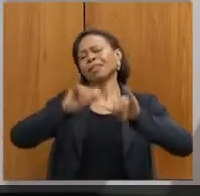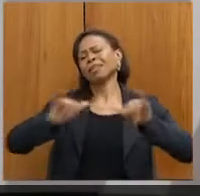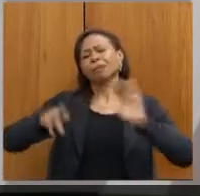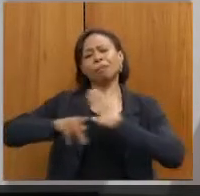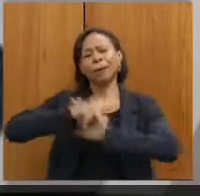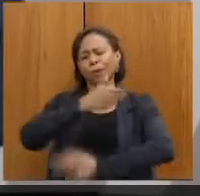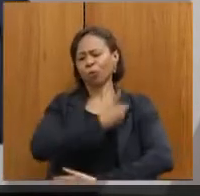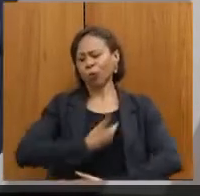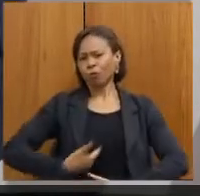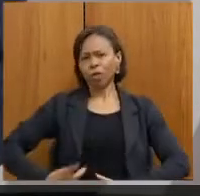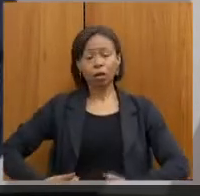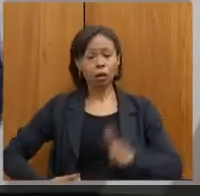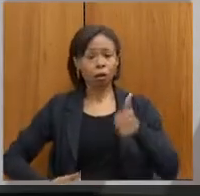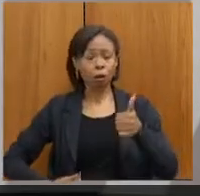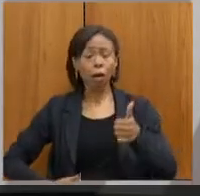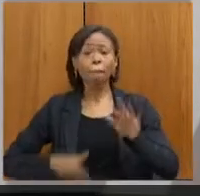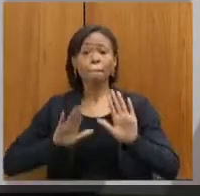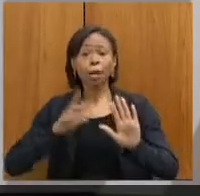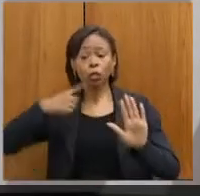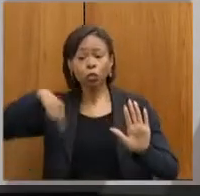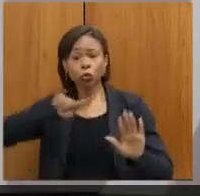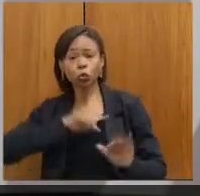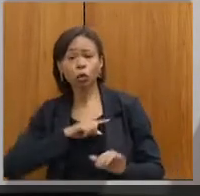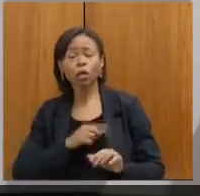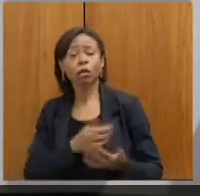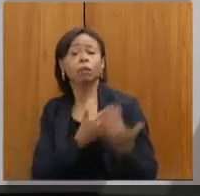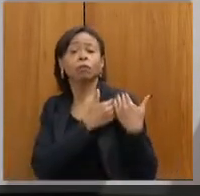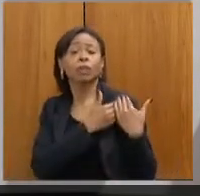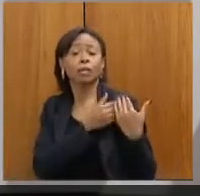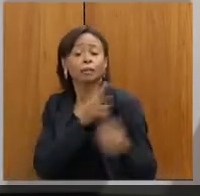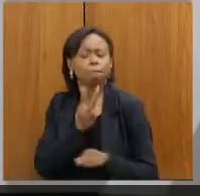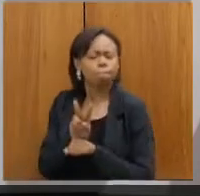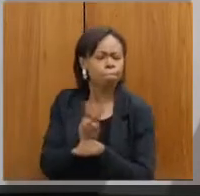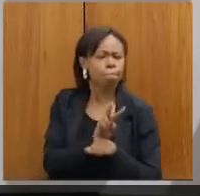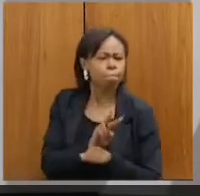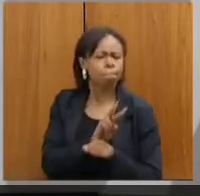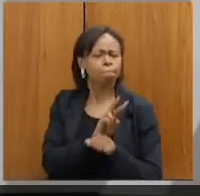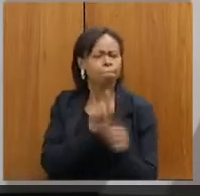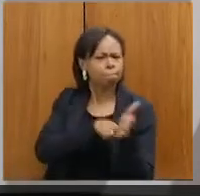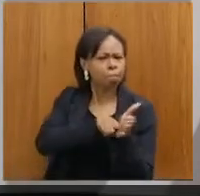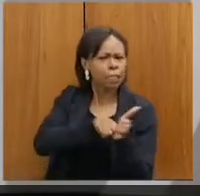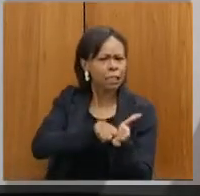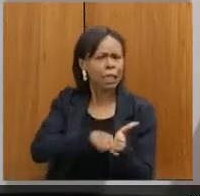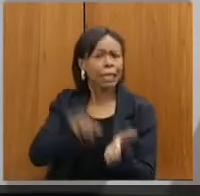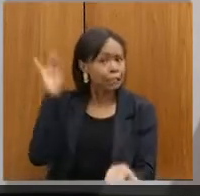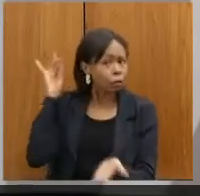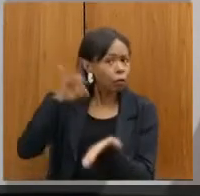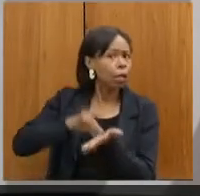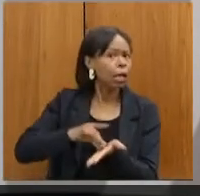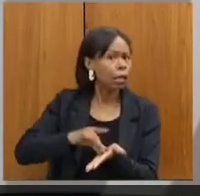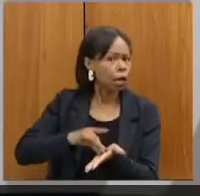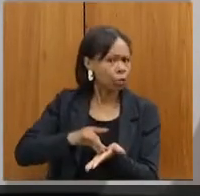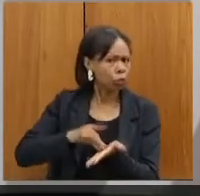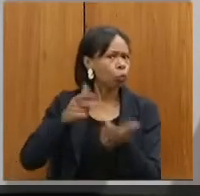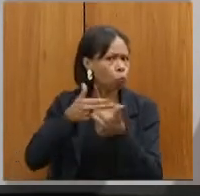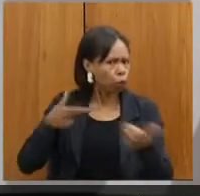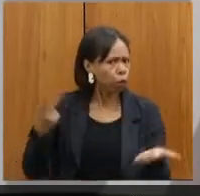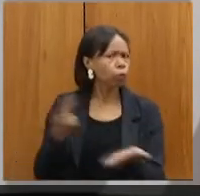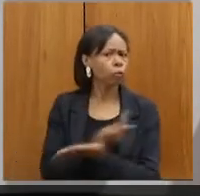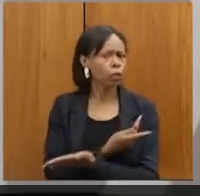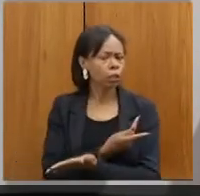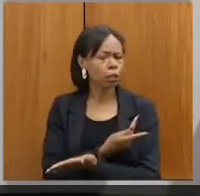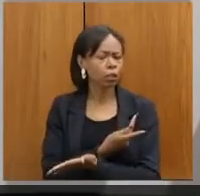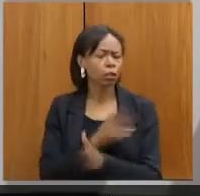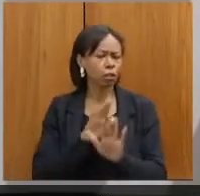mas o nosso papel de fiscalizar aqui é também a partir da dos fatos reais então nós vamos começar claramente